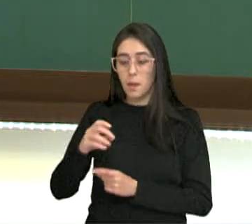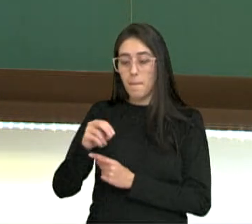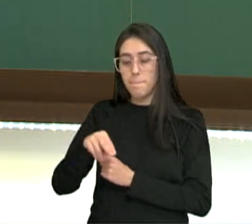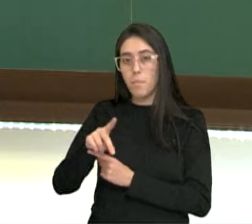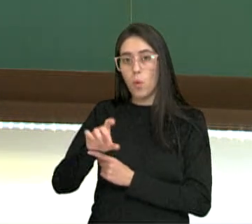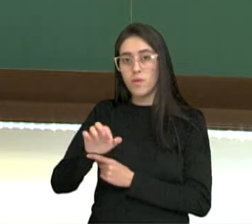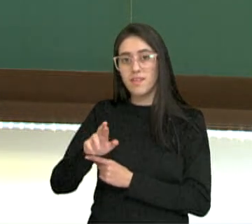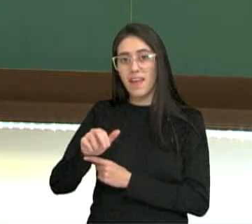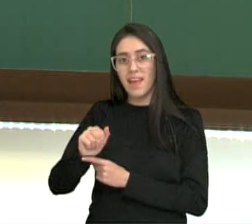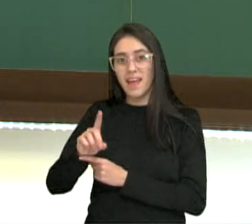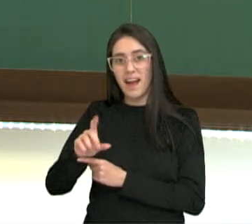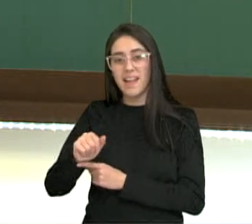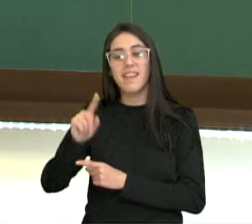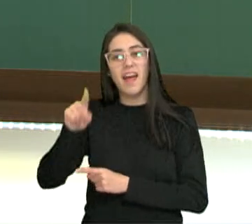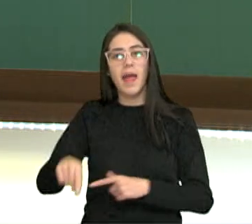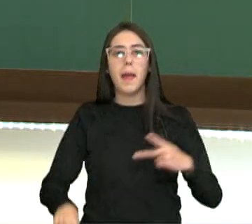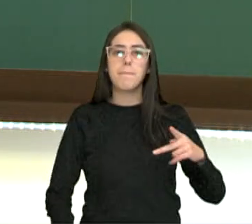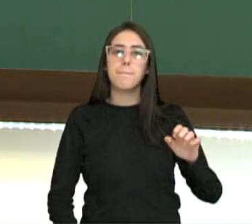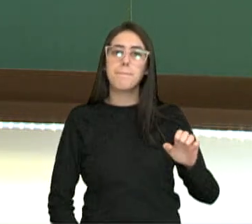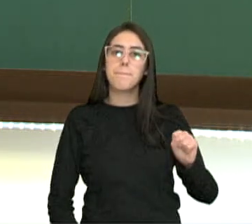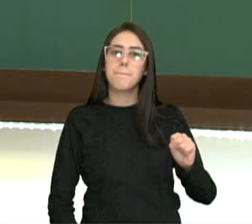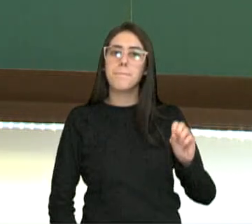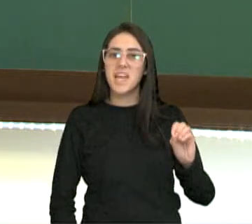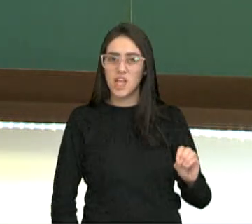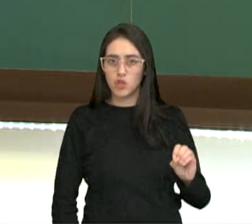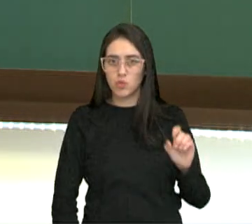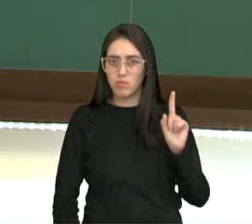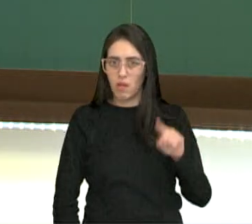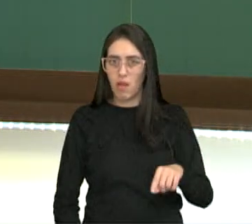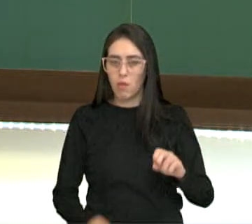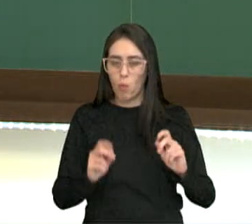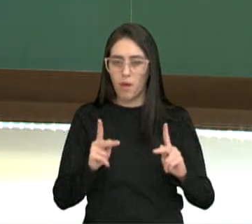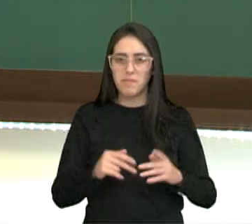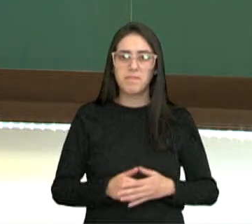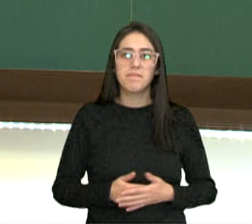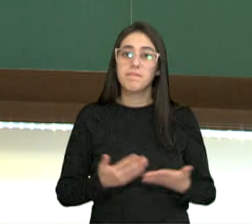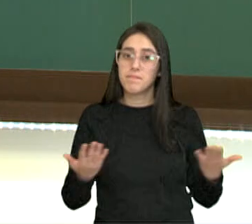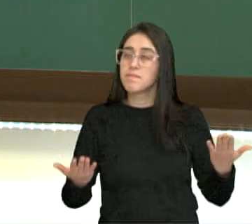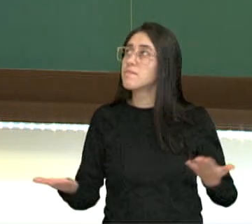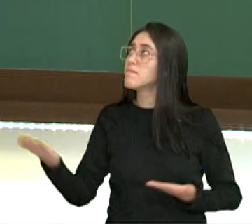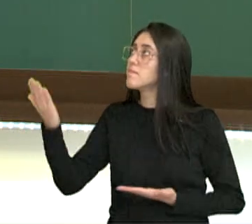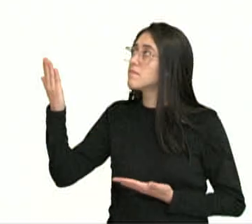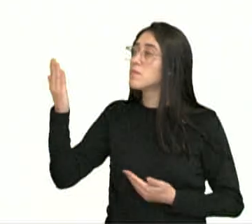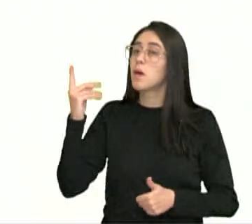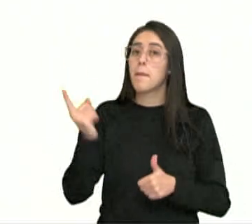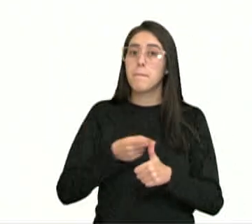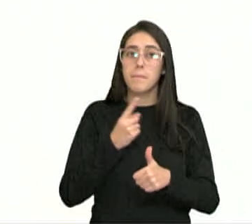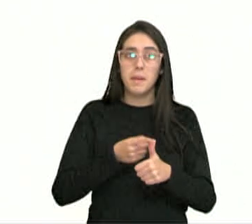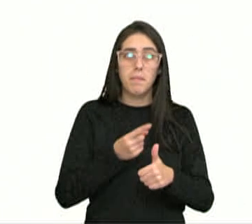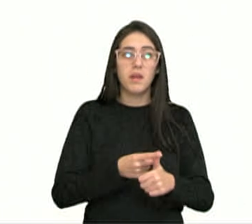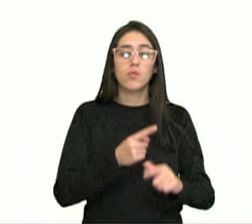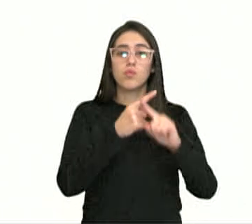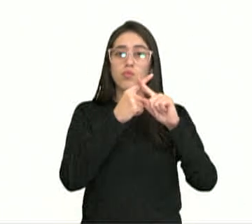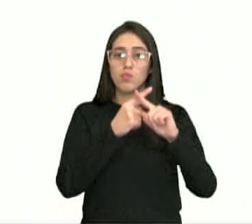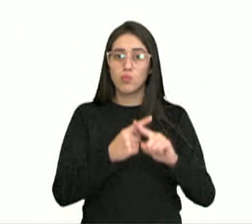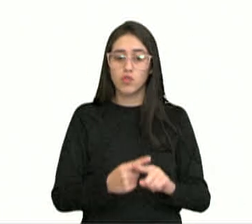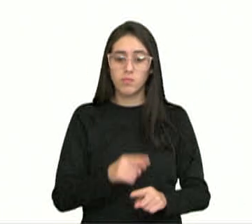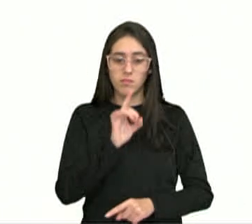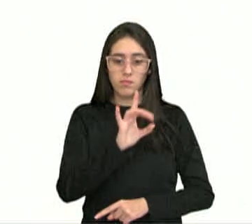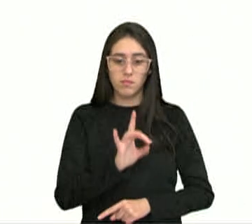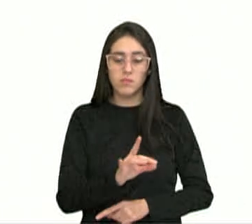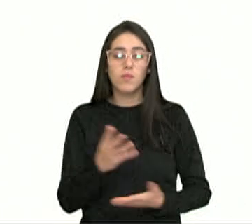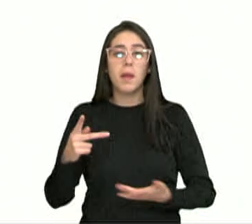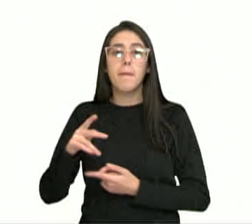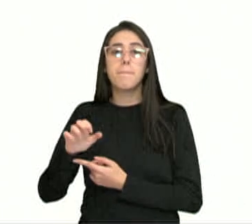sempre associada a pesos, a ponderações, ok? Então, ó, primeiro nós vamos multiplicar cada valor pelo seu